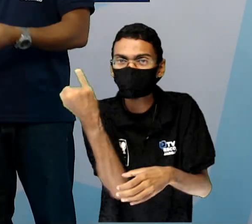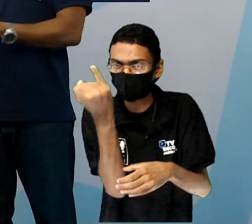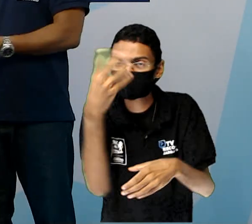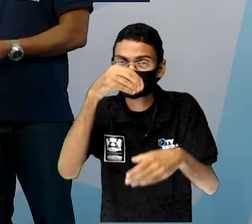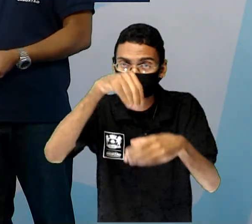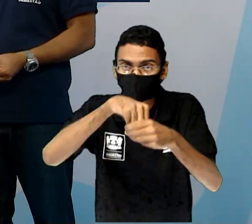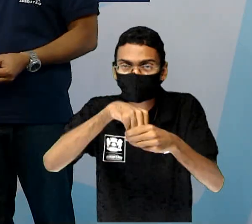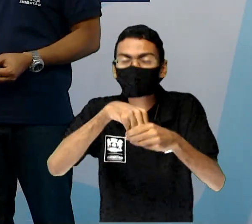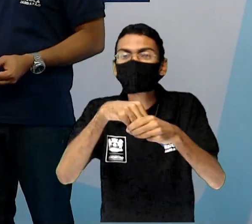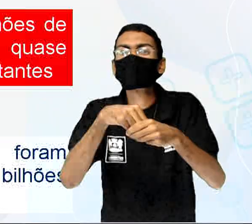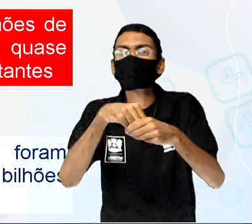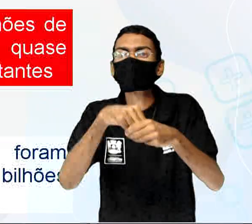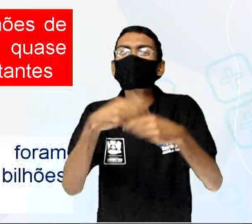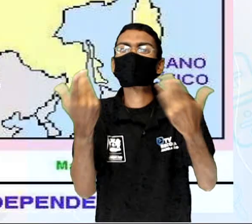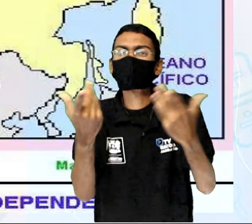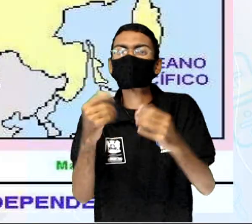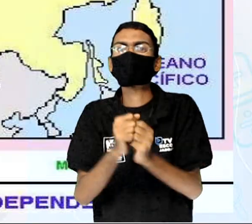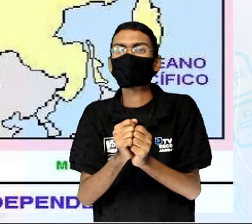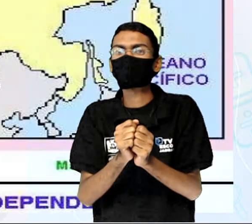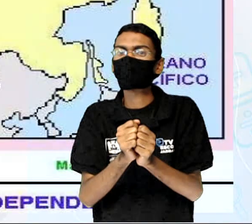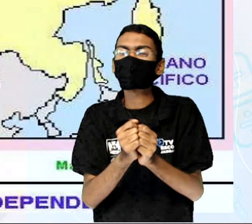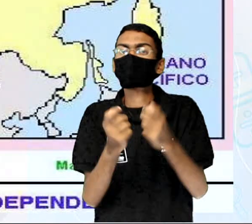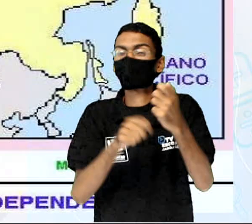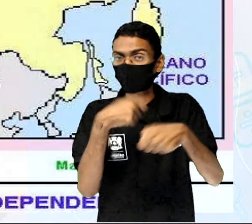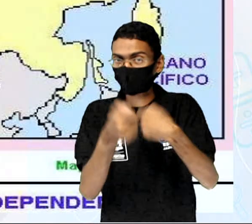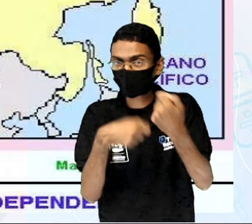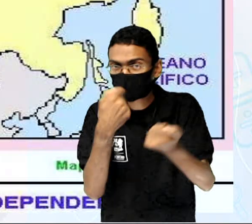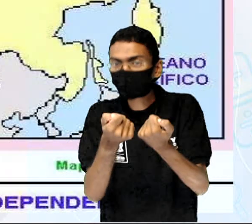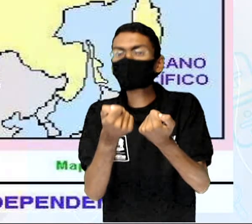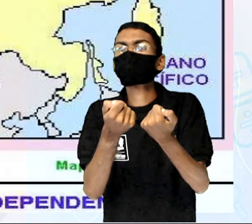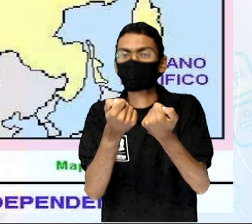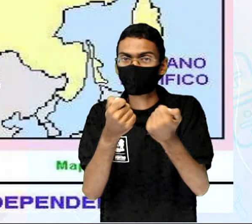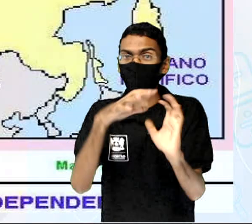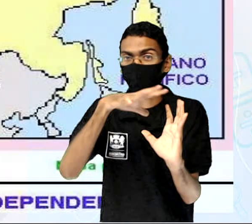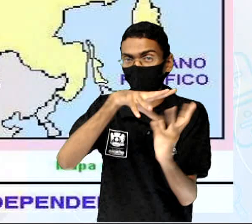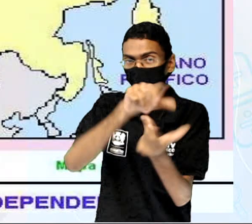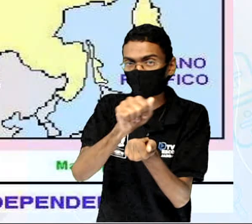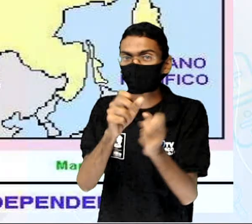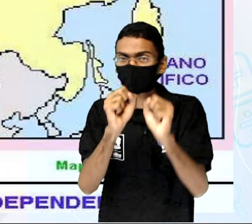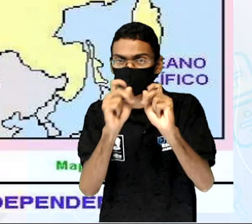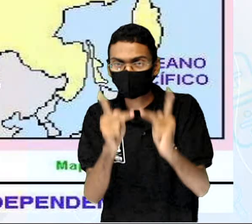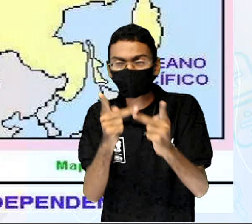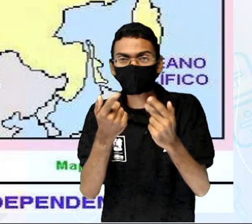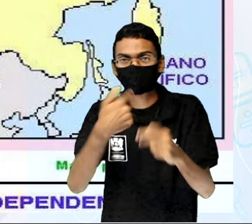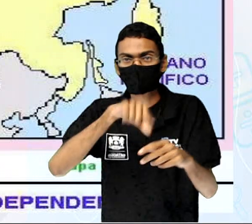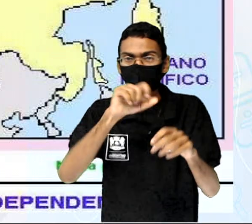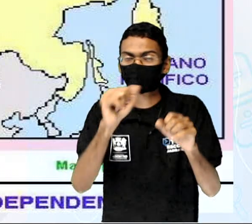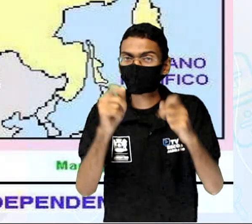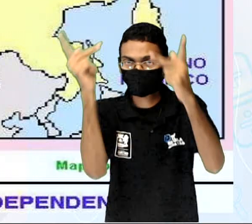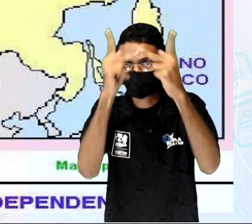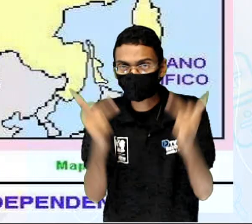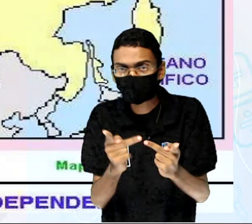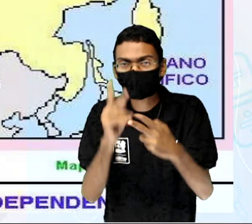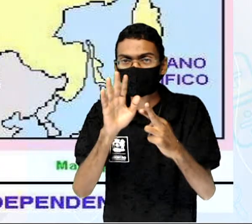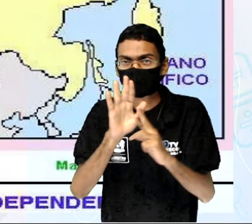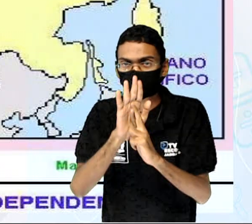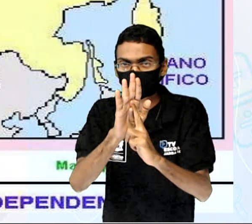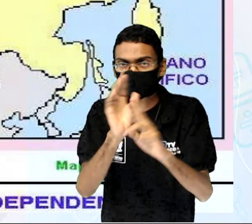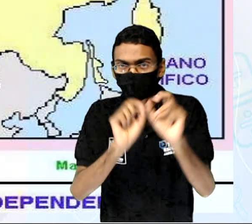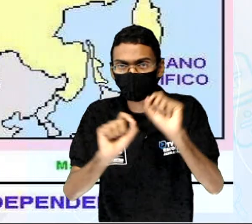econômico internacional, mundial. Então, vamos lá. Então, aqui a gente tem um mapa mostrando